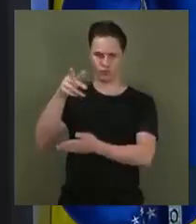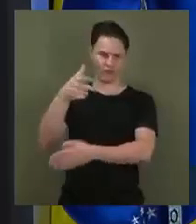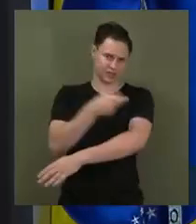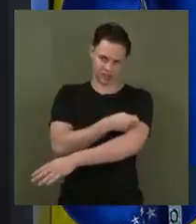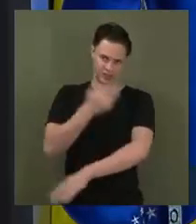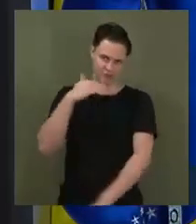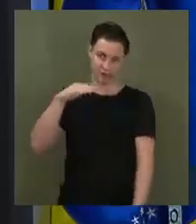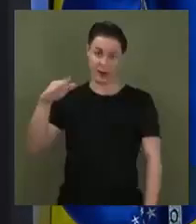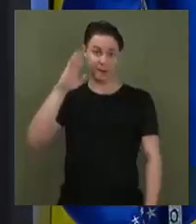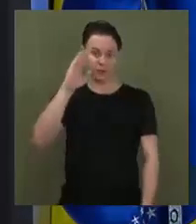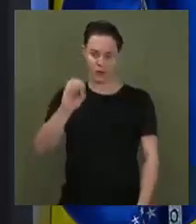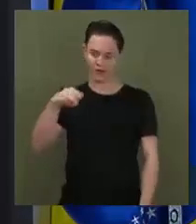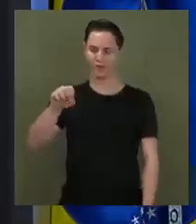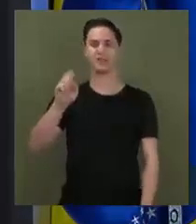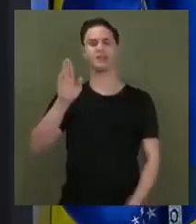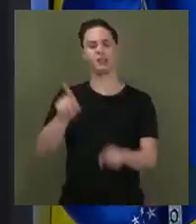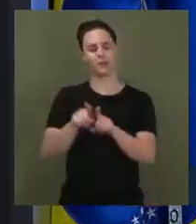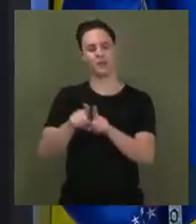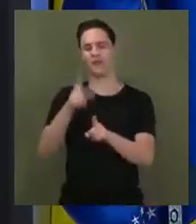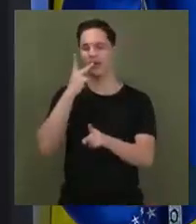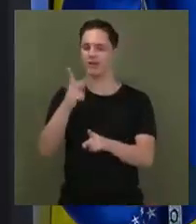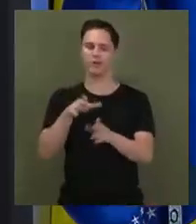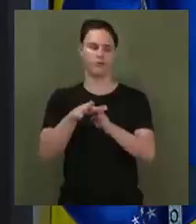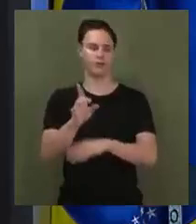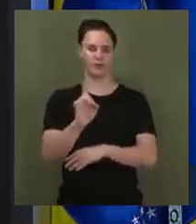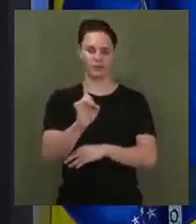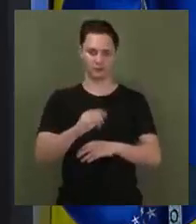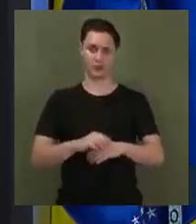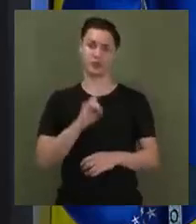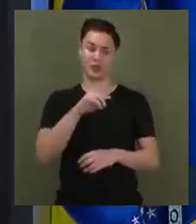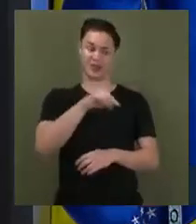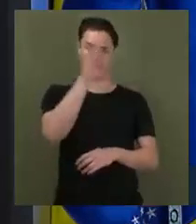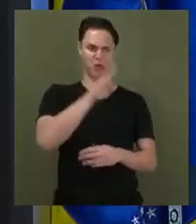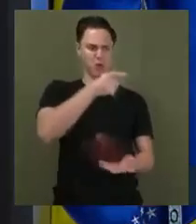principalmente, a OMS também, como já foi comentado aqui. Só o Brasil que impõe isso.